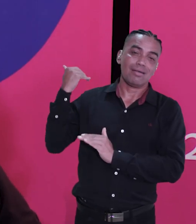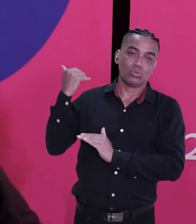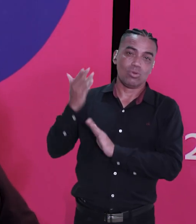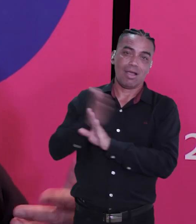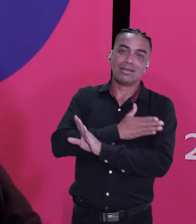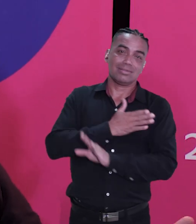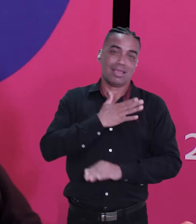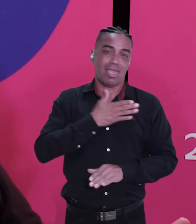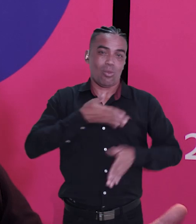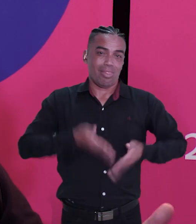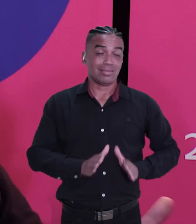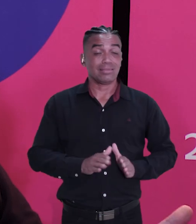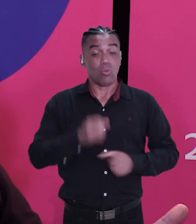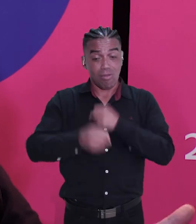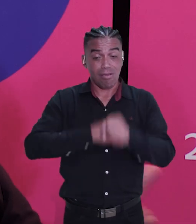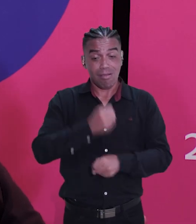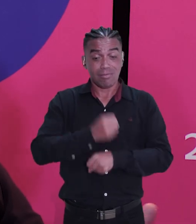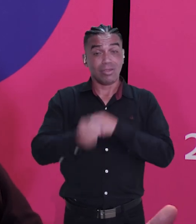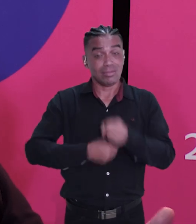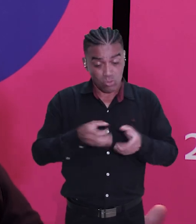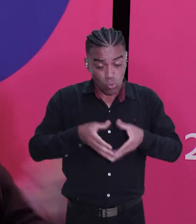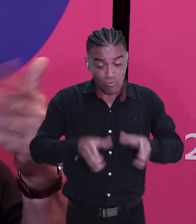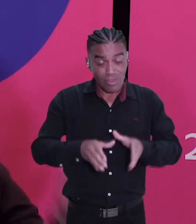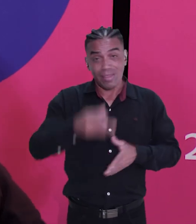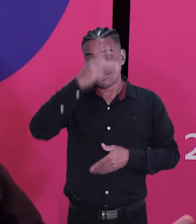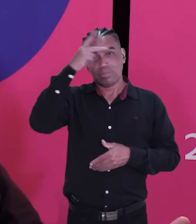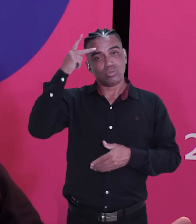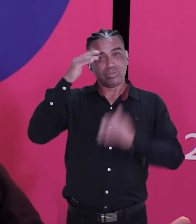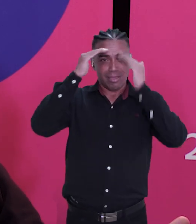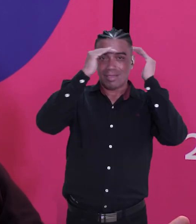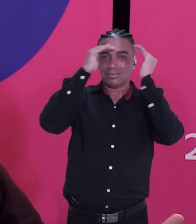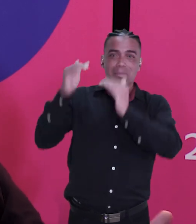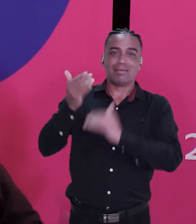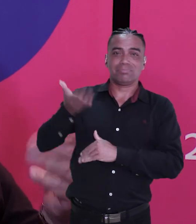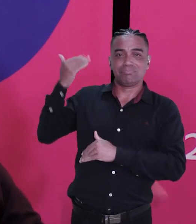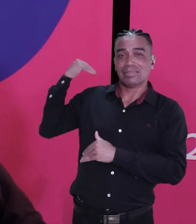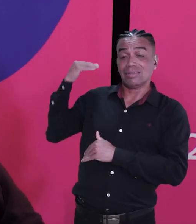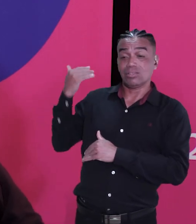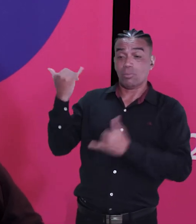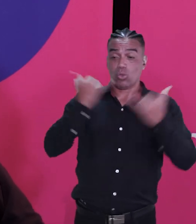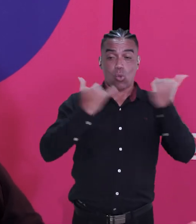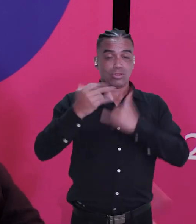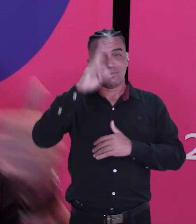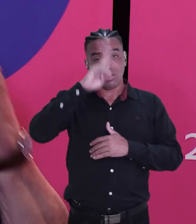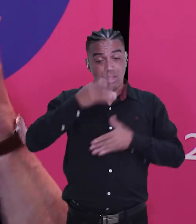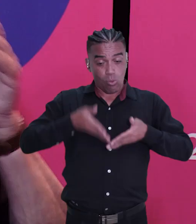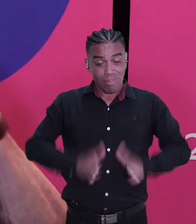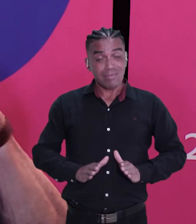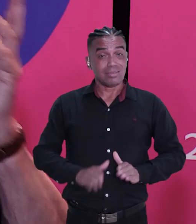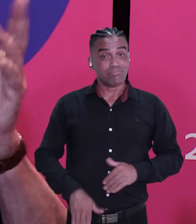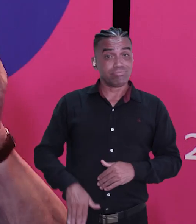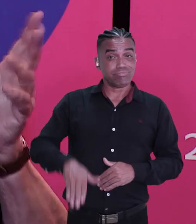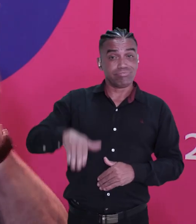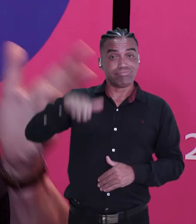mim, porque tive a sorte também, esses anos todos, de conviver com pessoas que também tinham esse apreço pelo passado e me contavam histórias, e eu nasci para